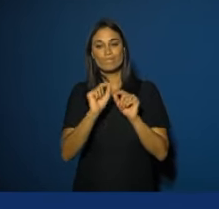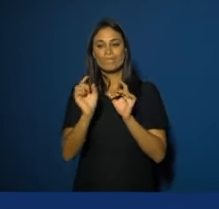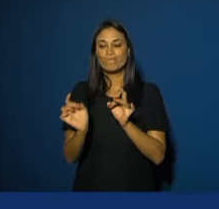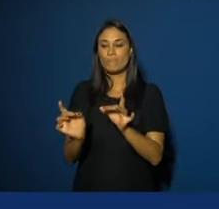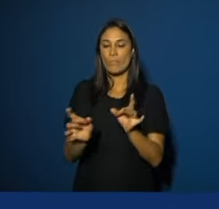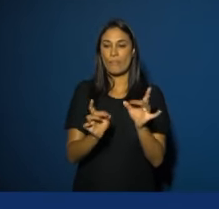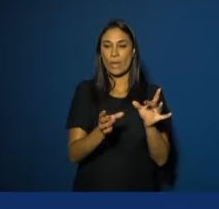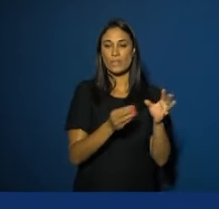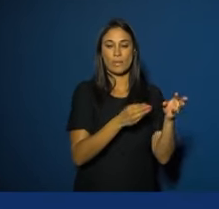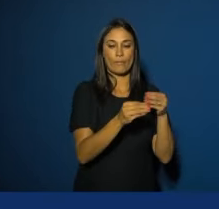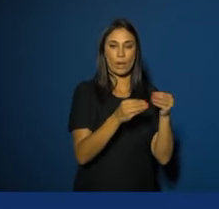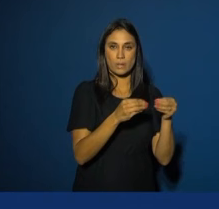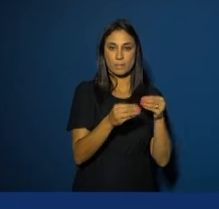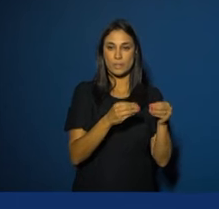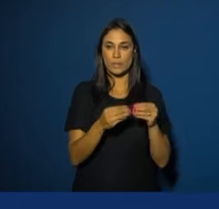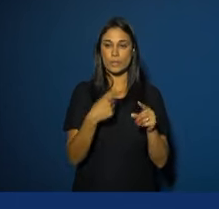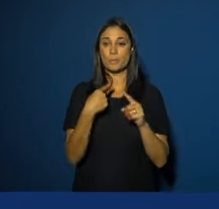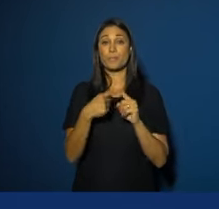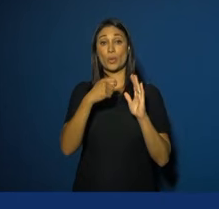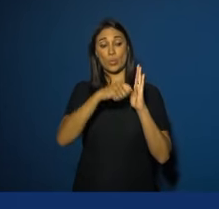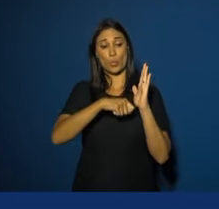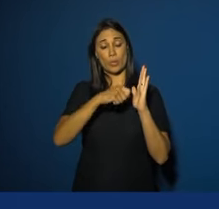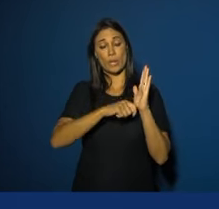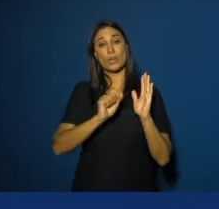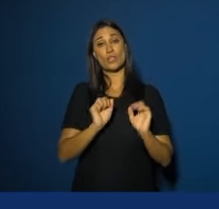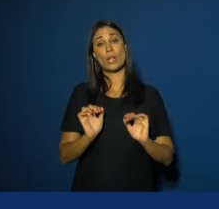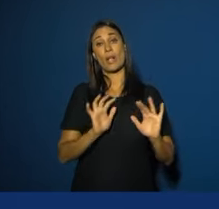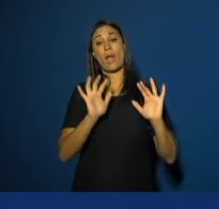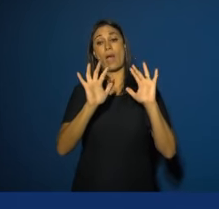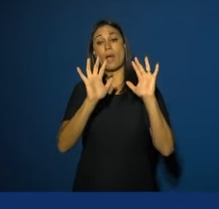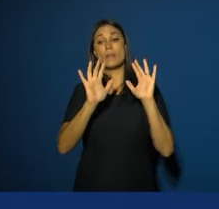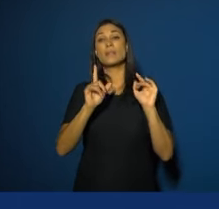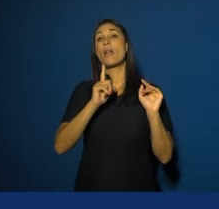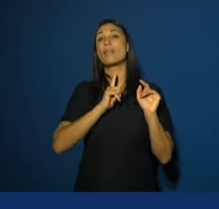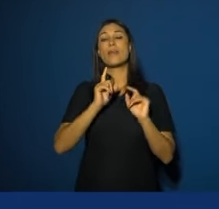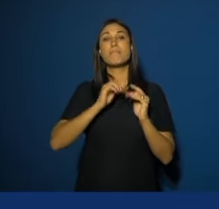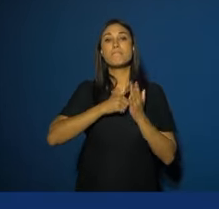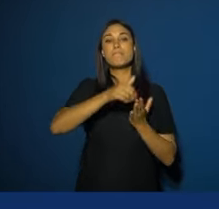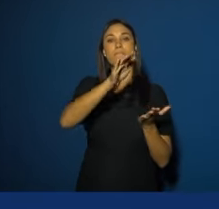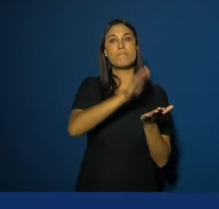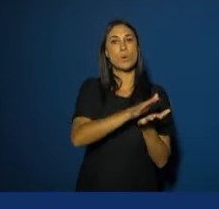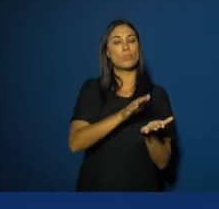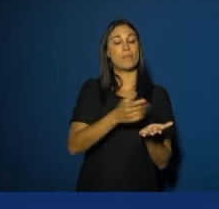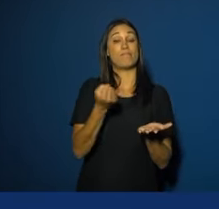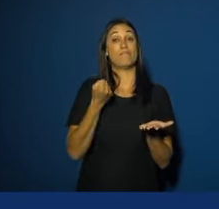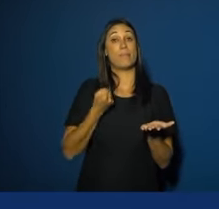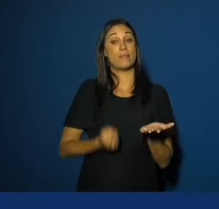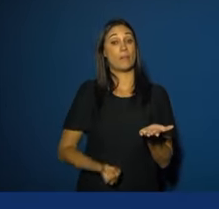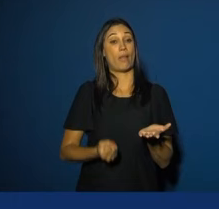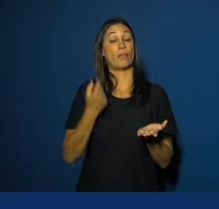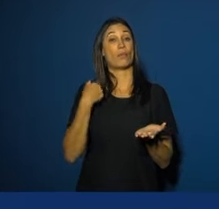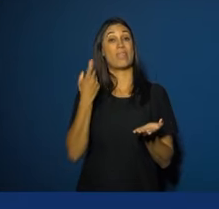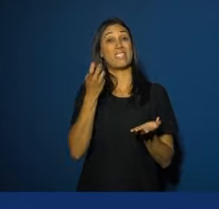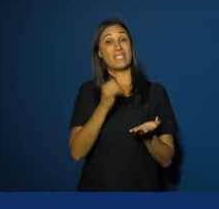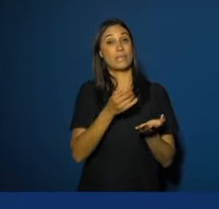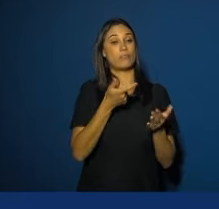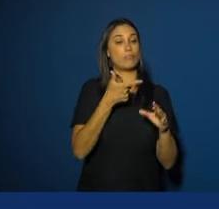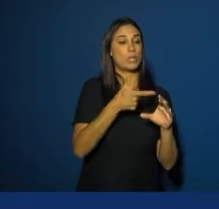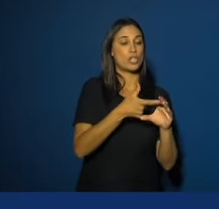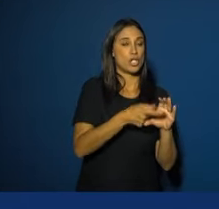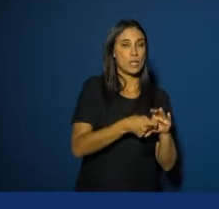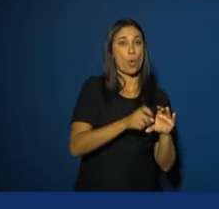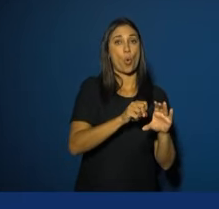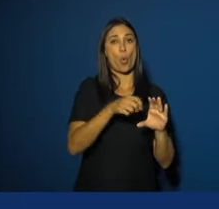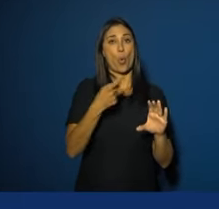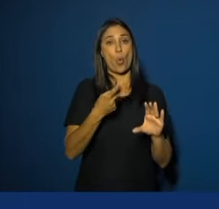essa opção de flexibilidade, porque os contratos de gás eles têm multas muito pesadas na ultrapassagem de retirada ou de injeção.